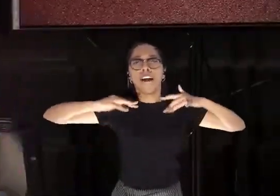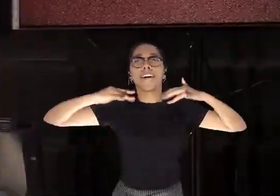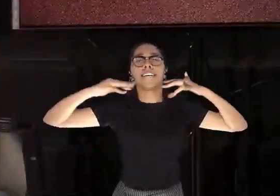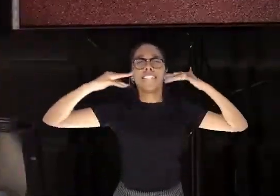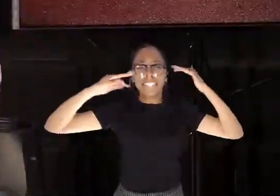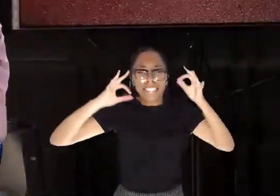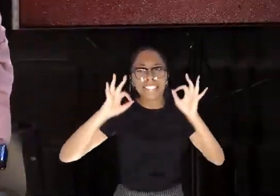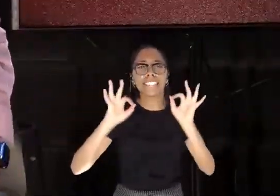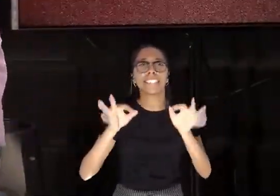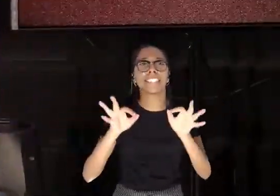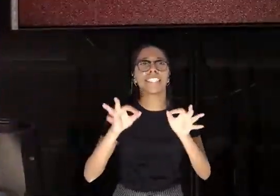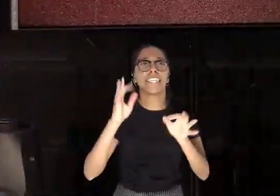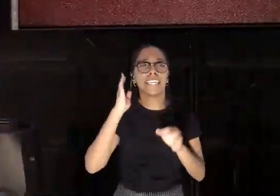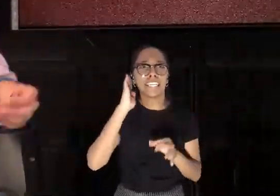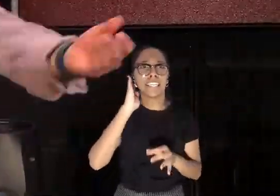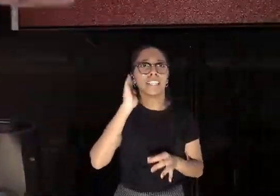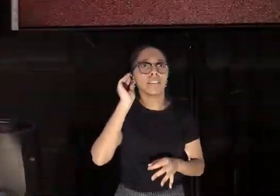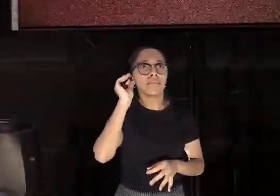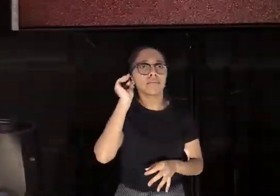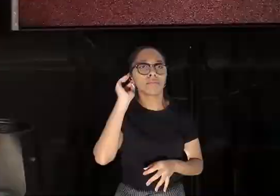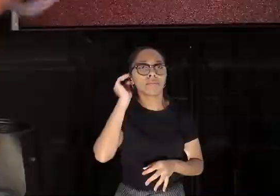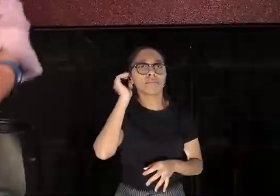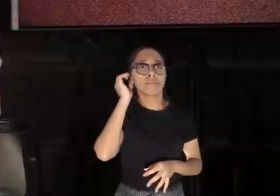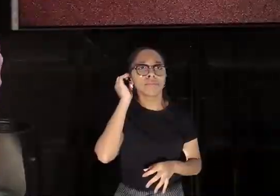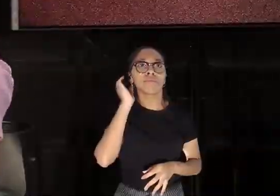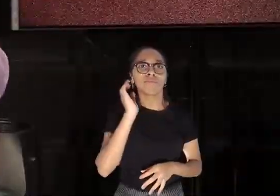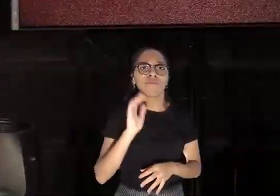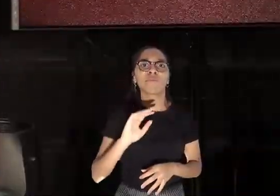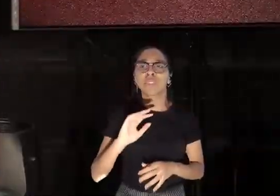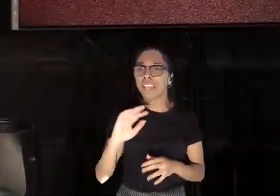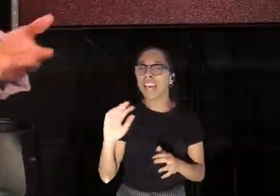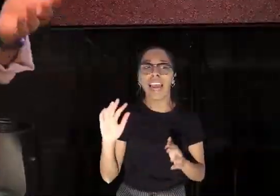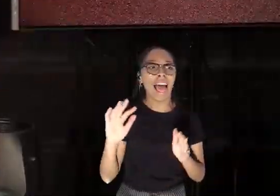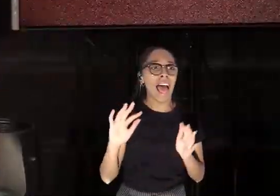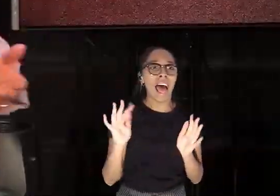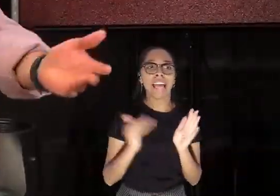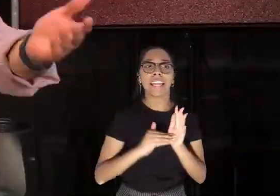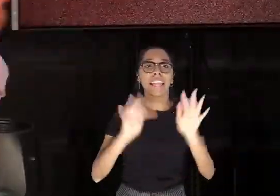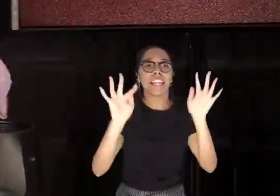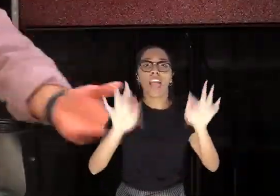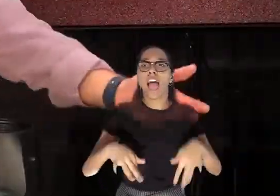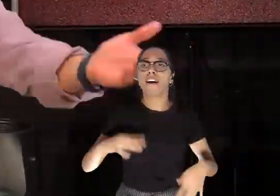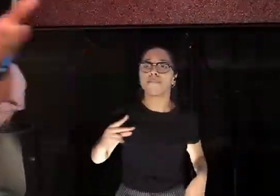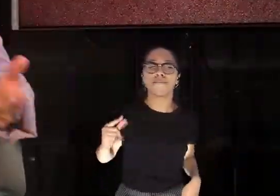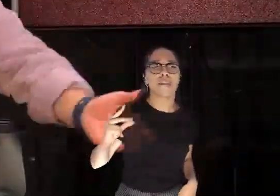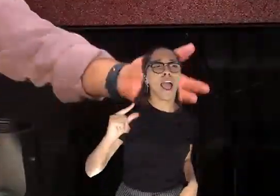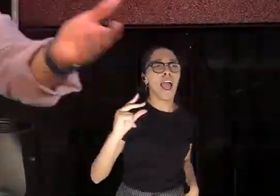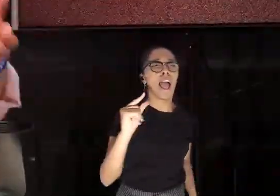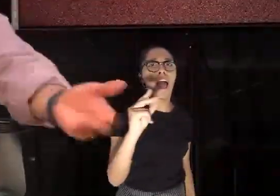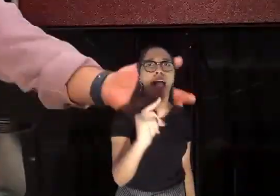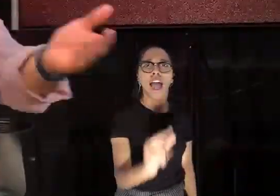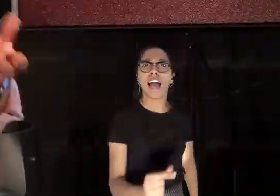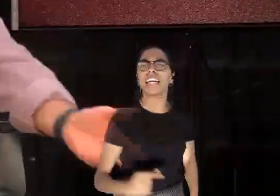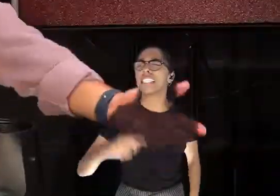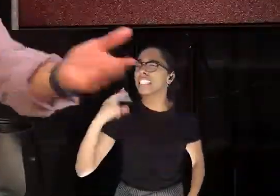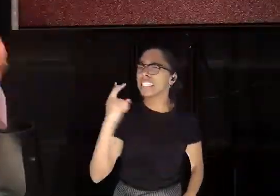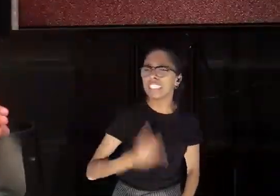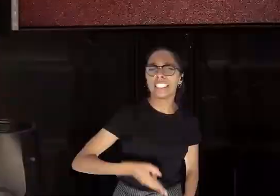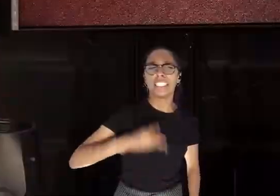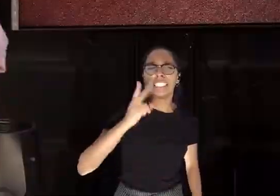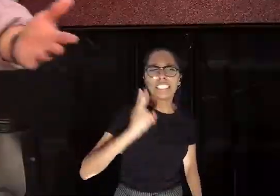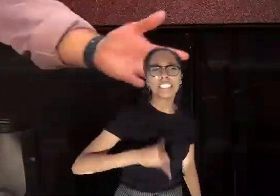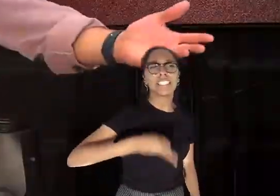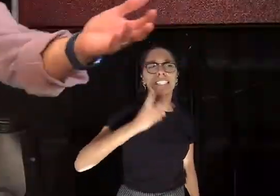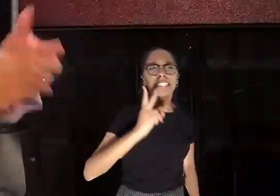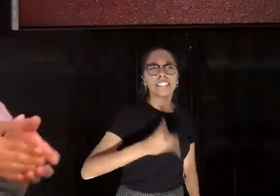nas nuvens do céu, até o dia que ele falar: venha igreja minha, haverá uma fonte de segunda a segunda,